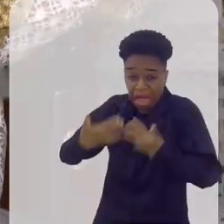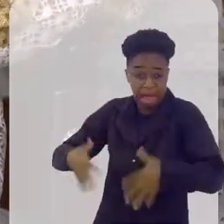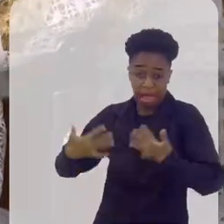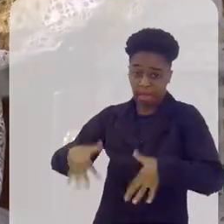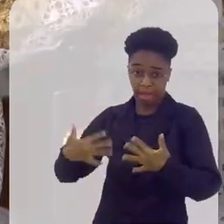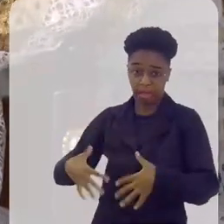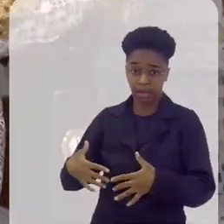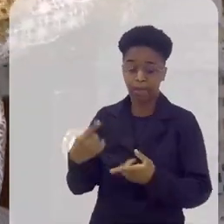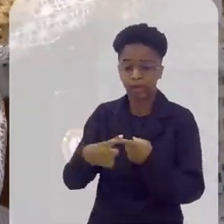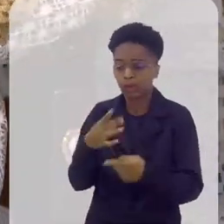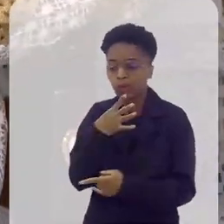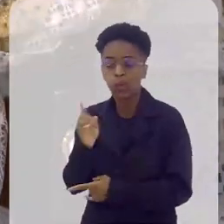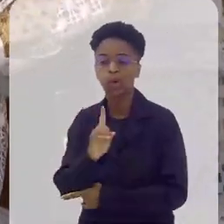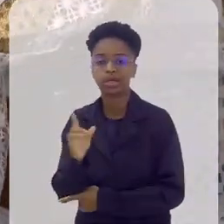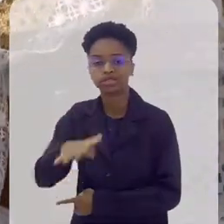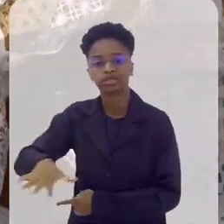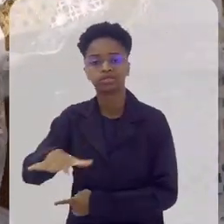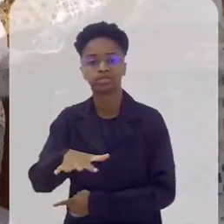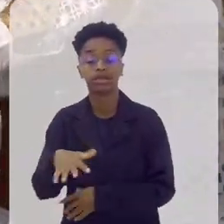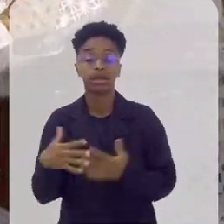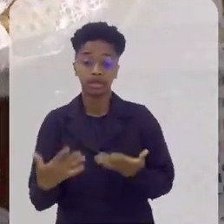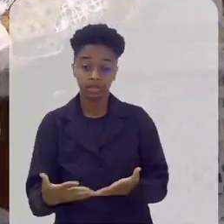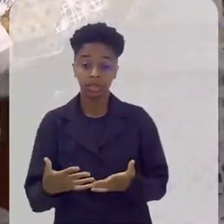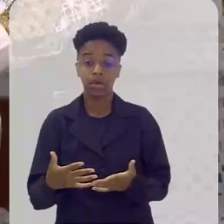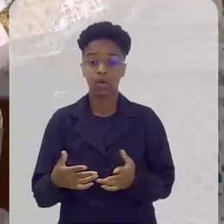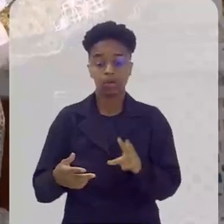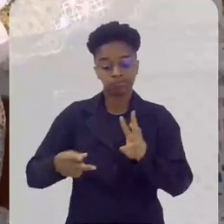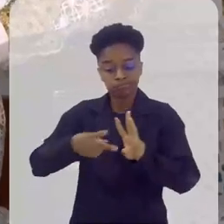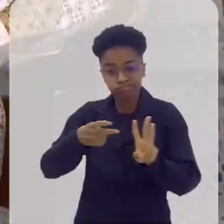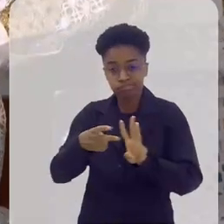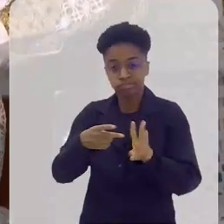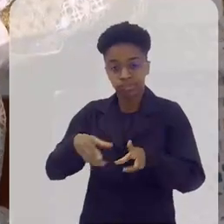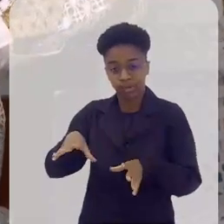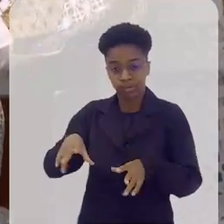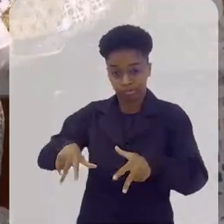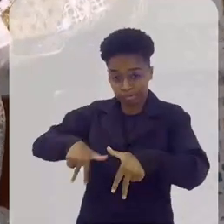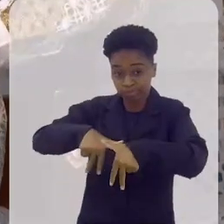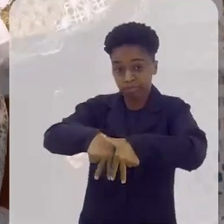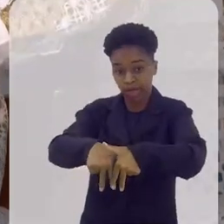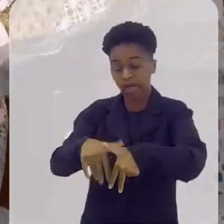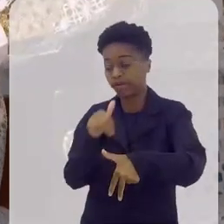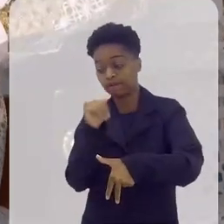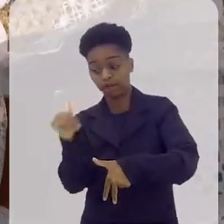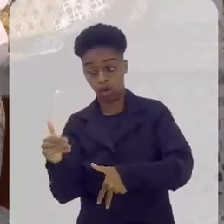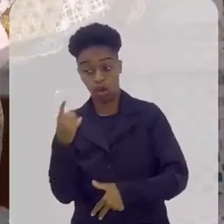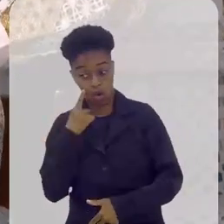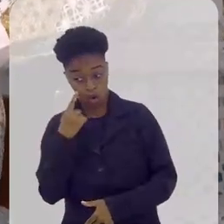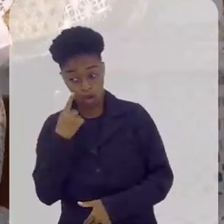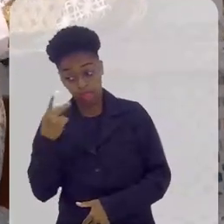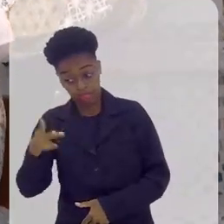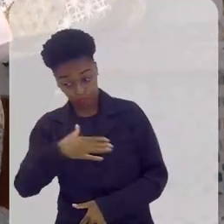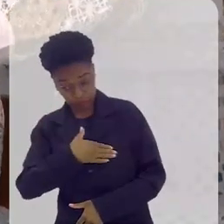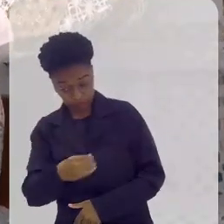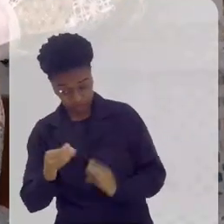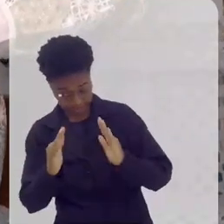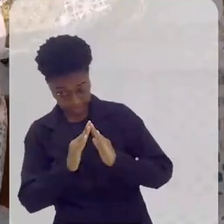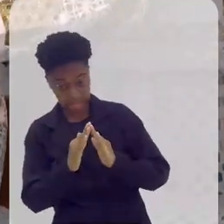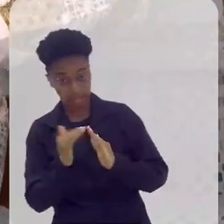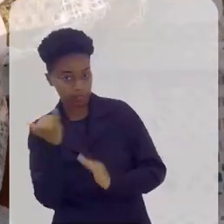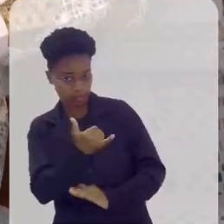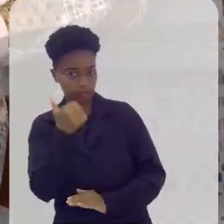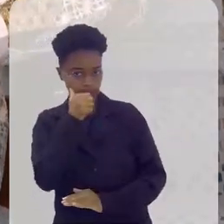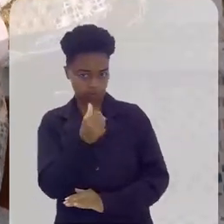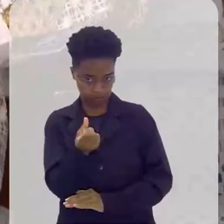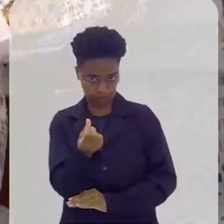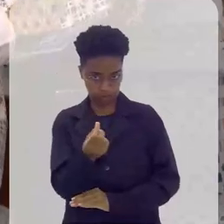desconheciam qualquer coisa dessa natureza. E o Caboclo Mata Virgem incorpora então e diz: olha, na casa do seu filho, isso